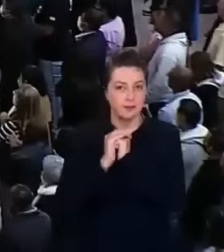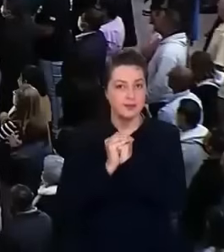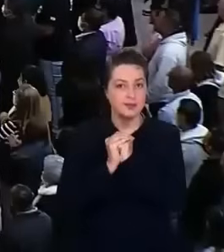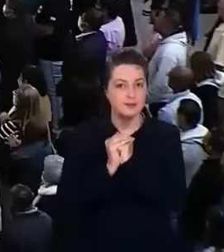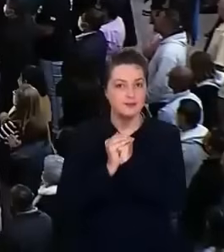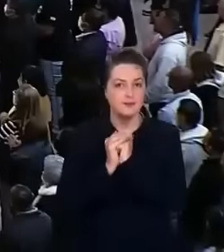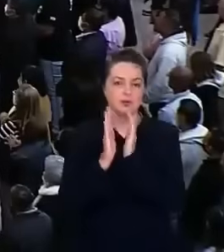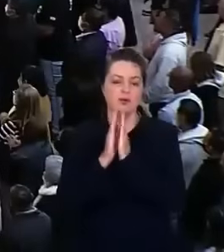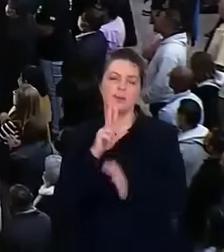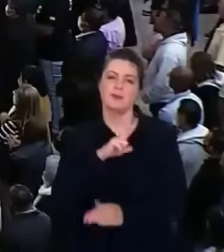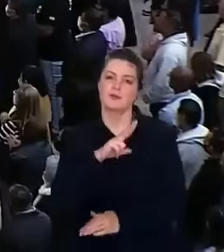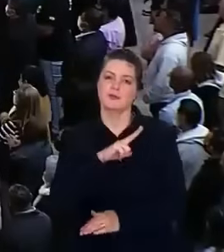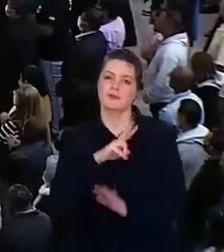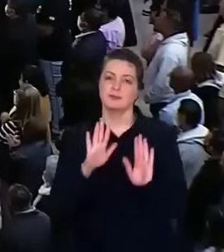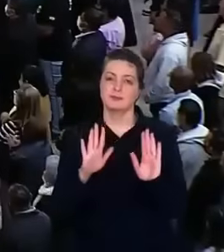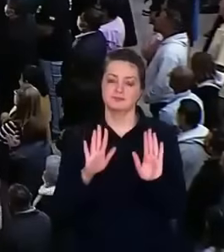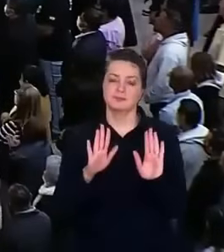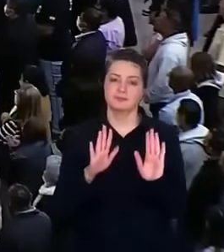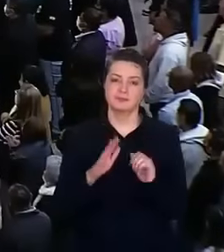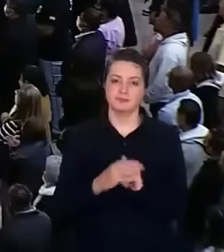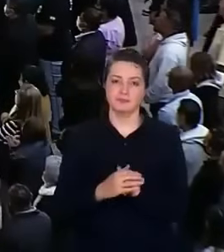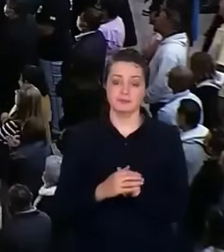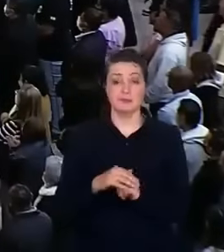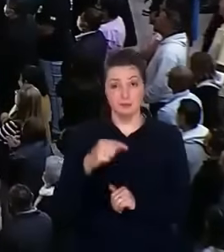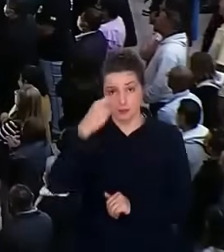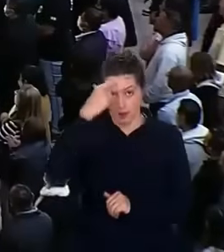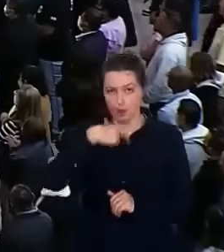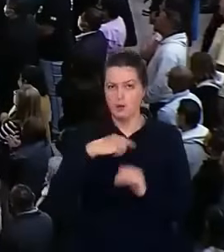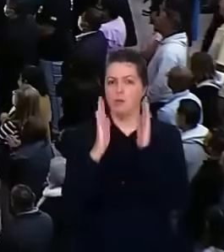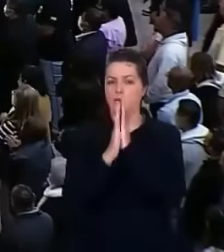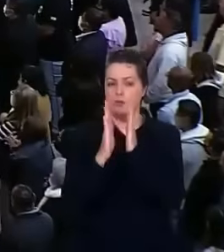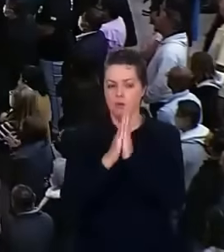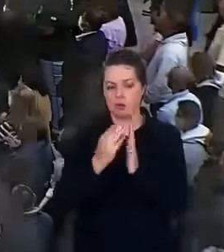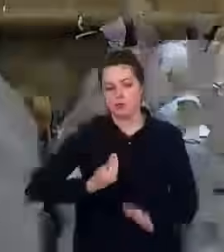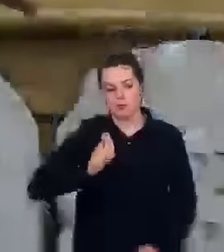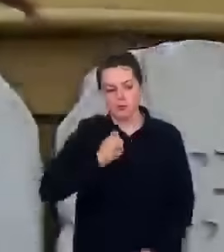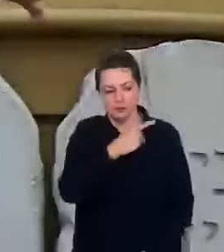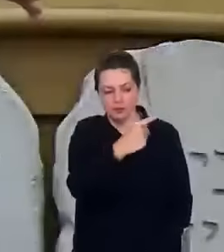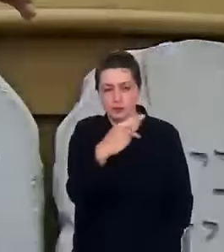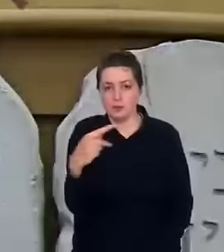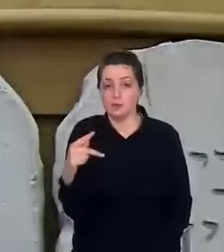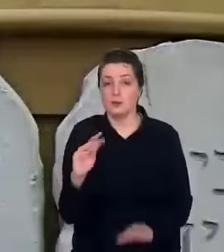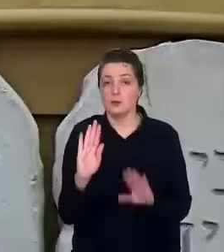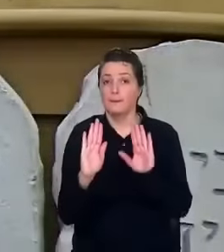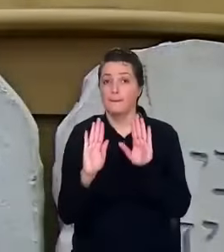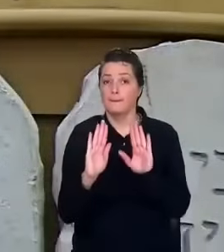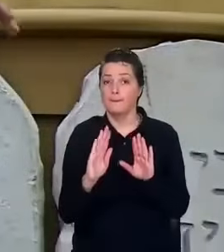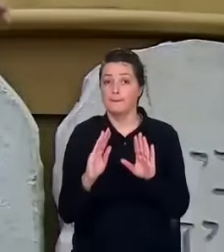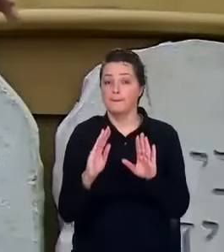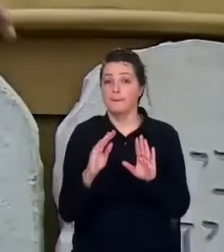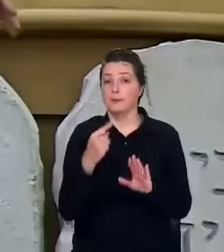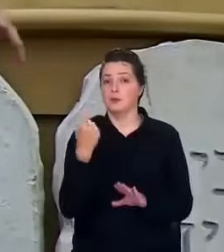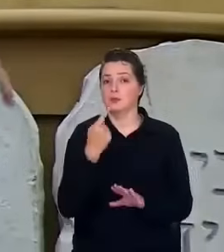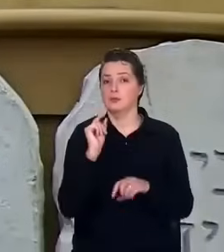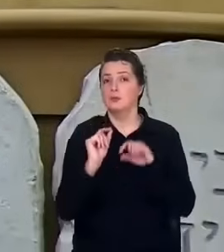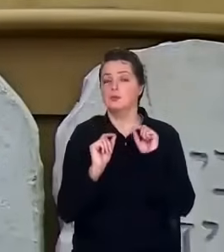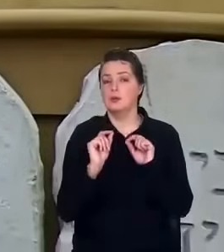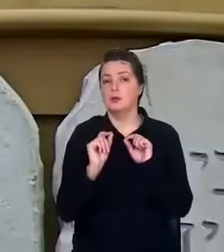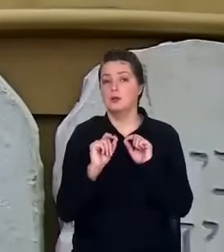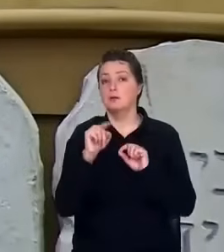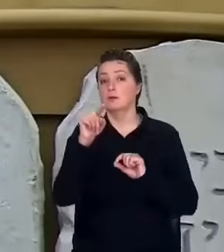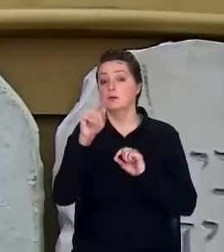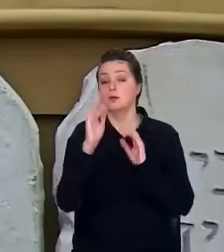você. Entende que eu vou orar por vocês. Mas eu queria primeiro que você orasse por